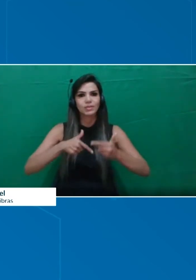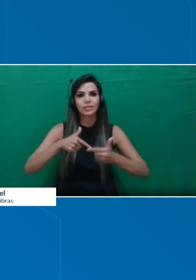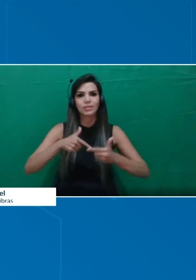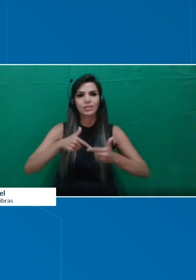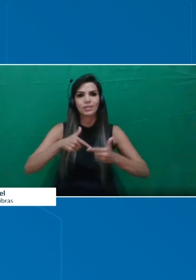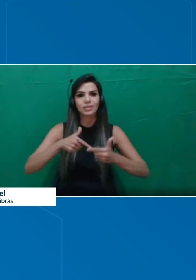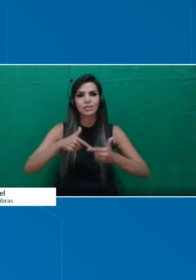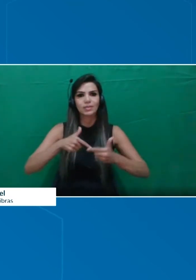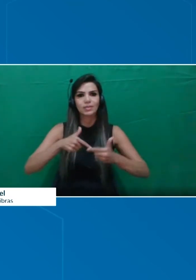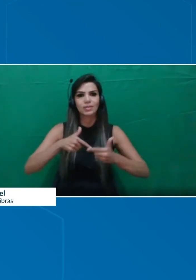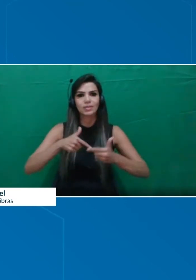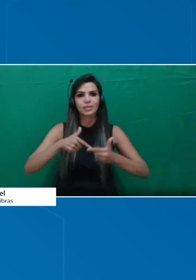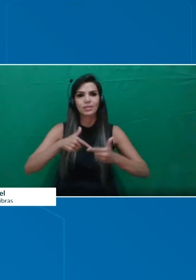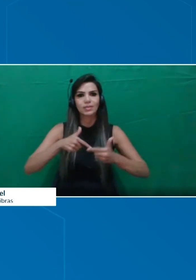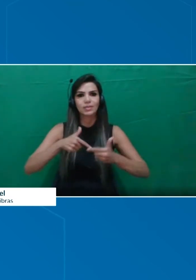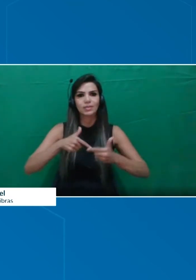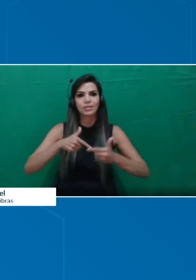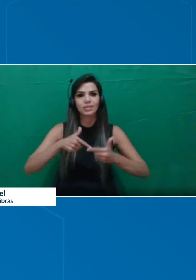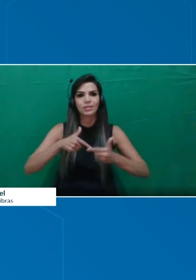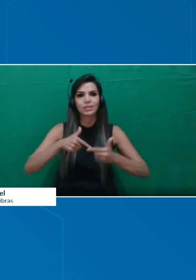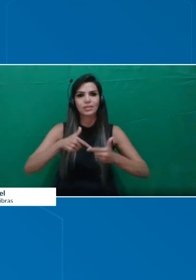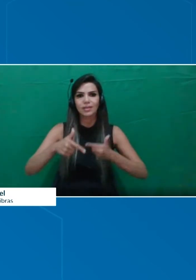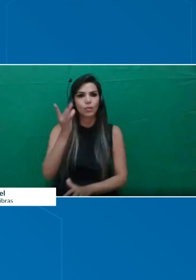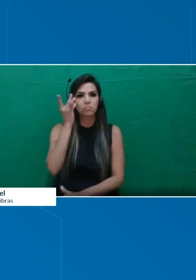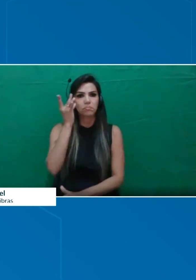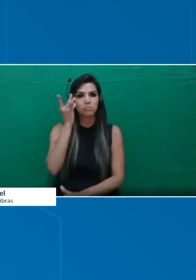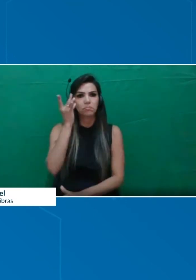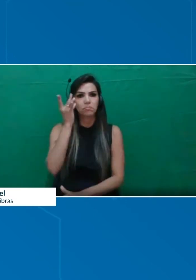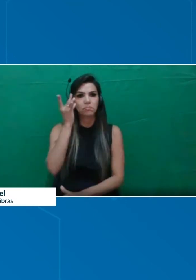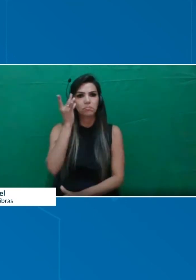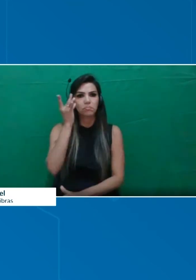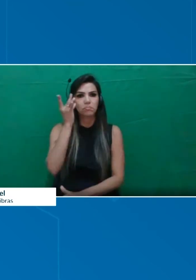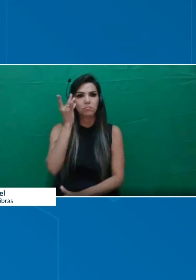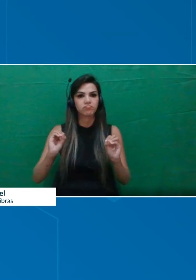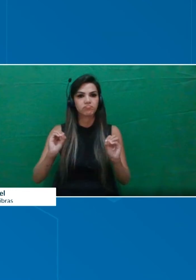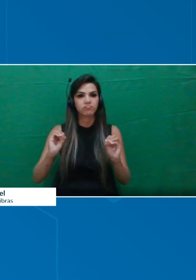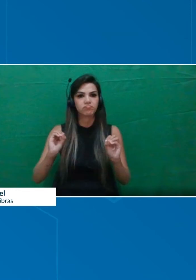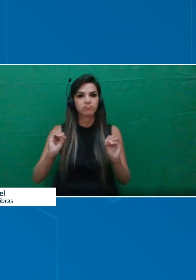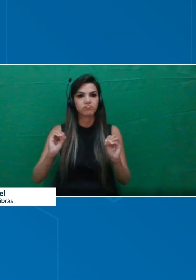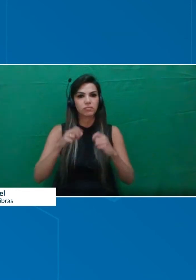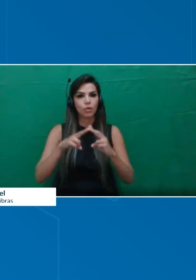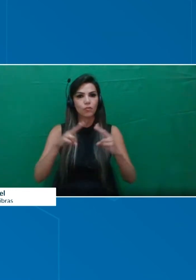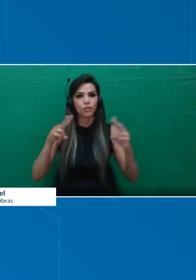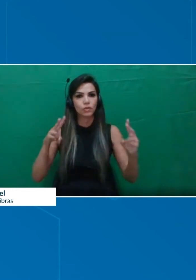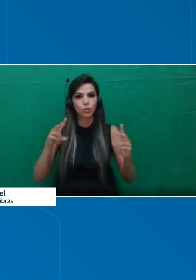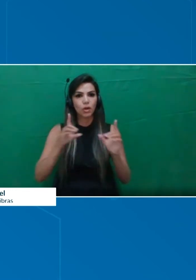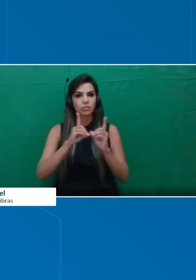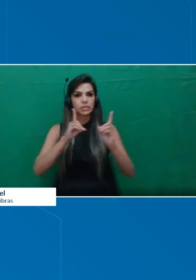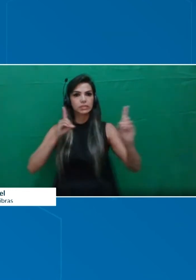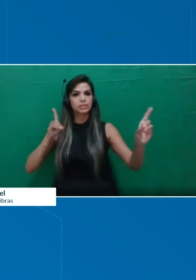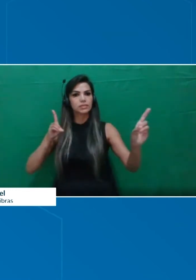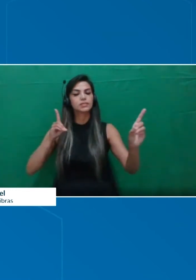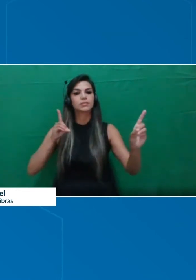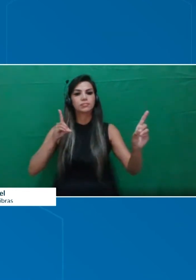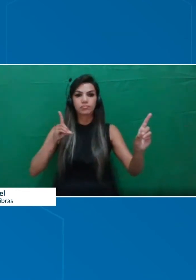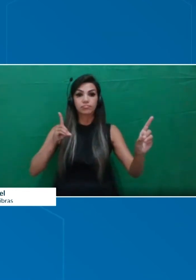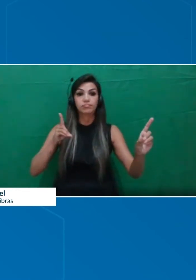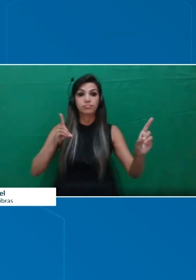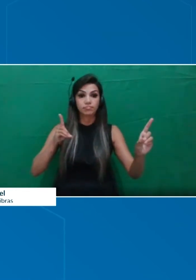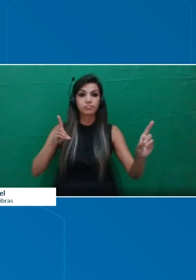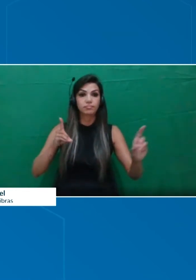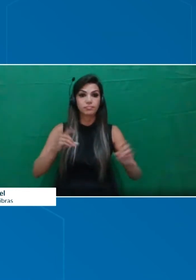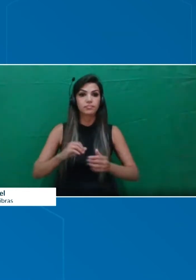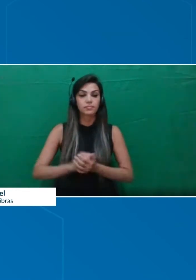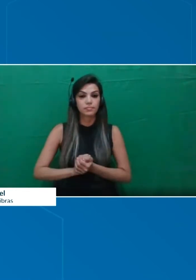ser necessário estarmos necessariamente no mesmo ambiente, né? Então, foi colocado na nossa frente um